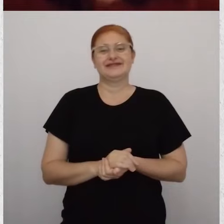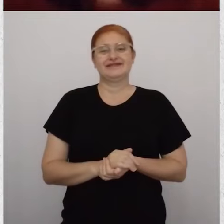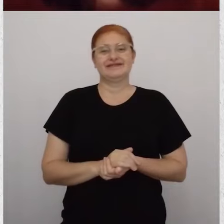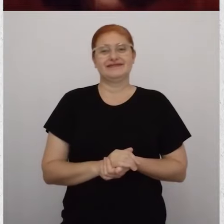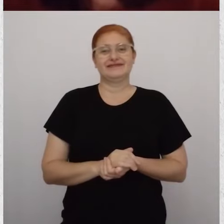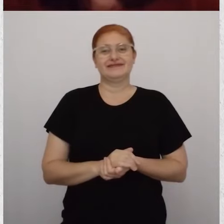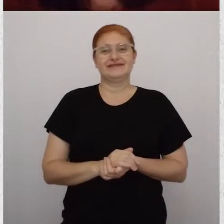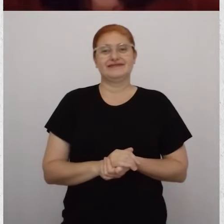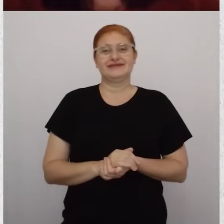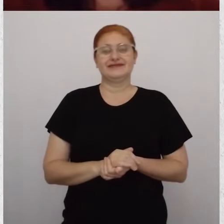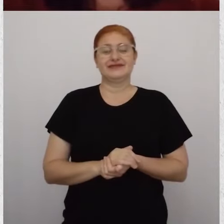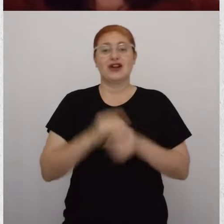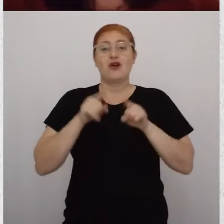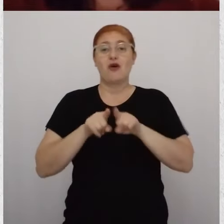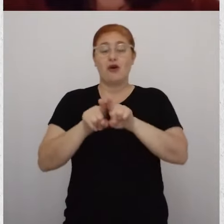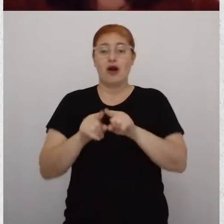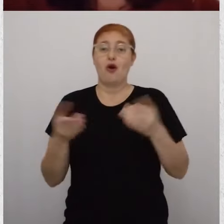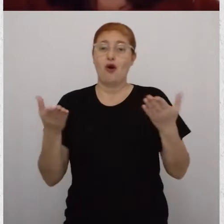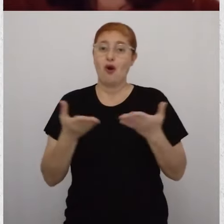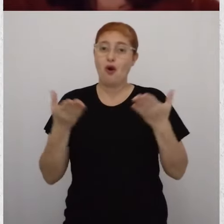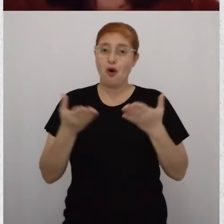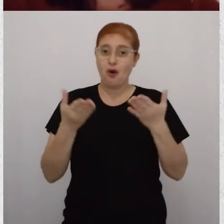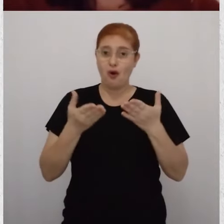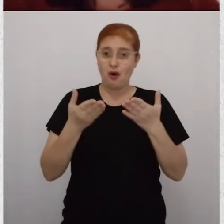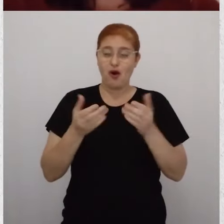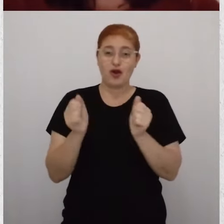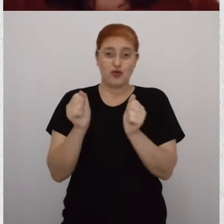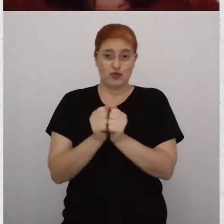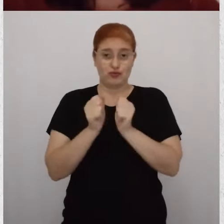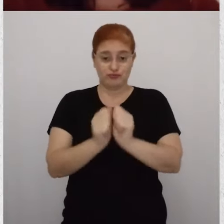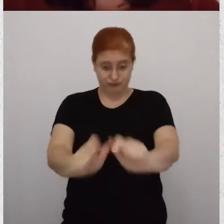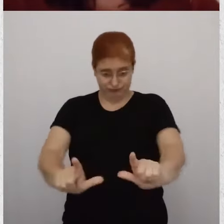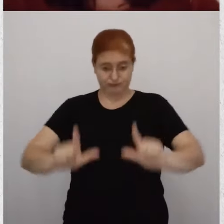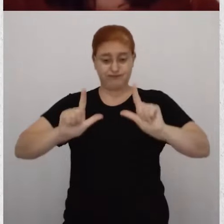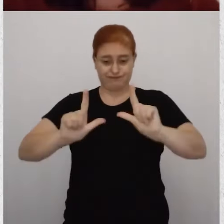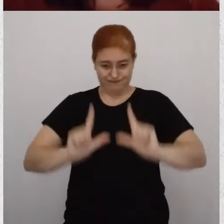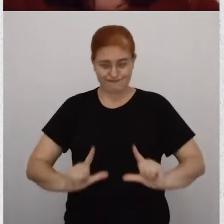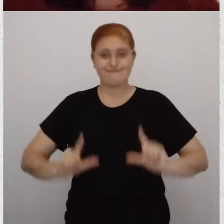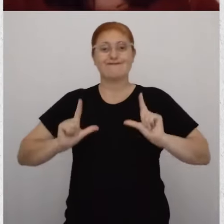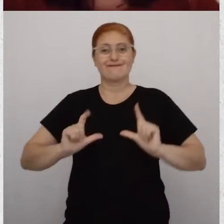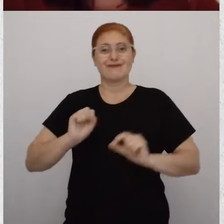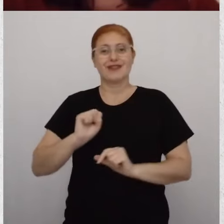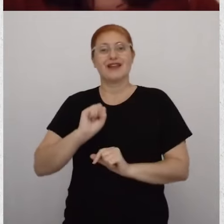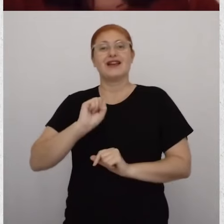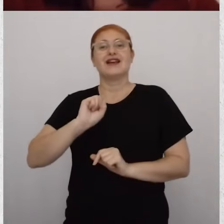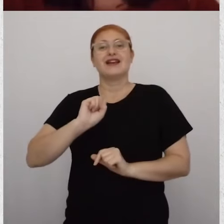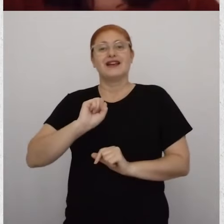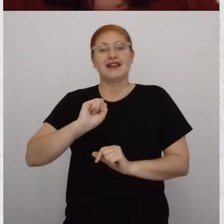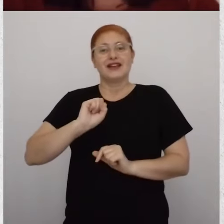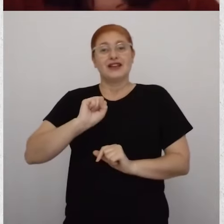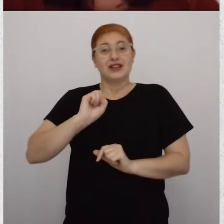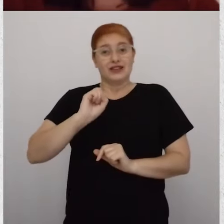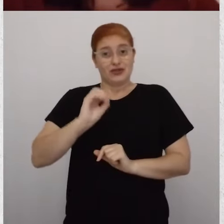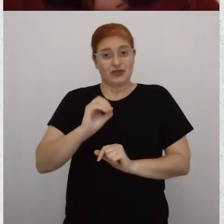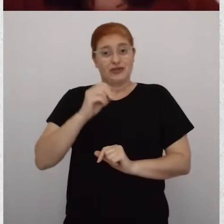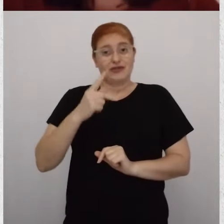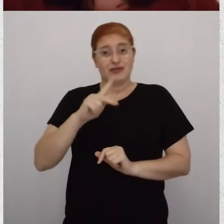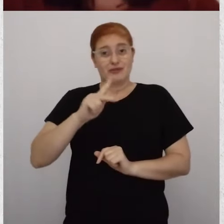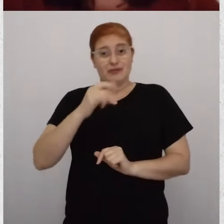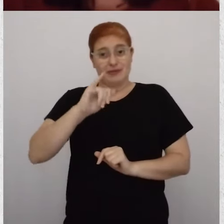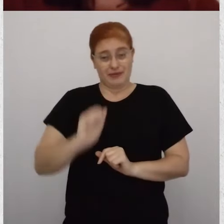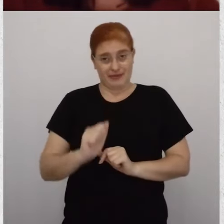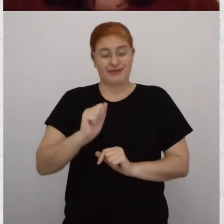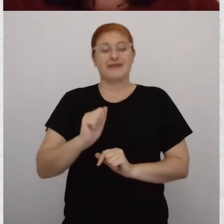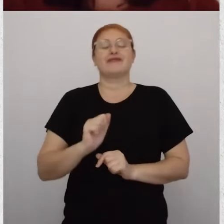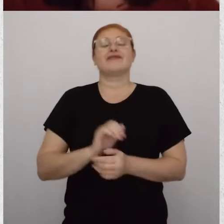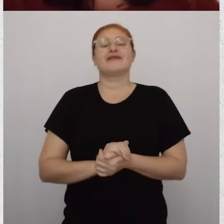E a companheira que está comigo agora partilhando a tela é Sofia Branco. Sofia, além de uma amiga muito